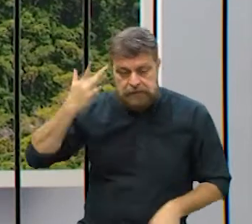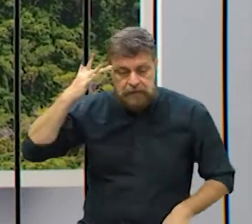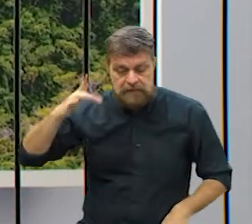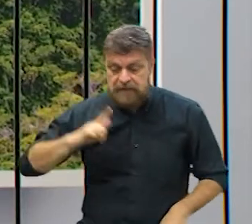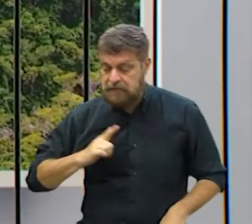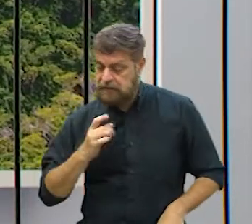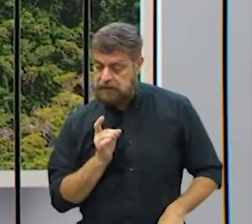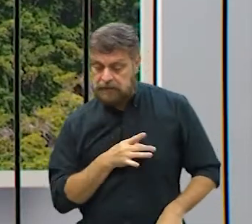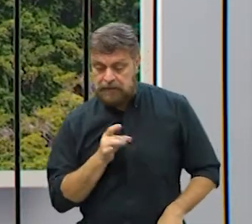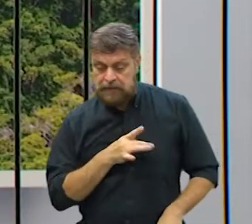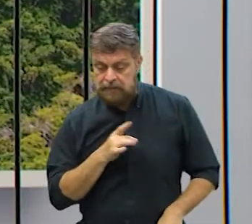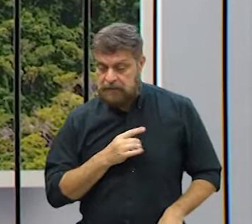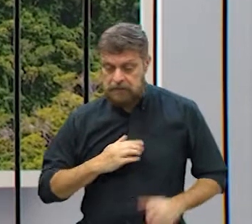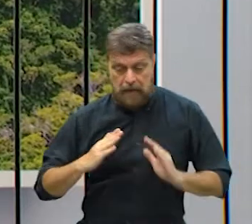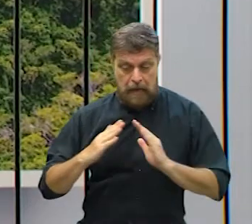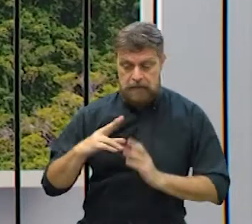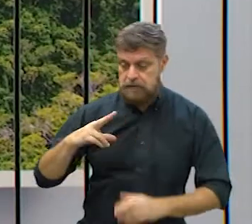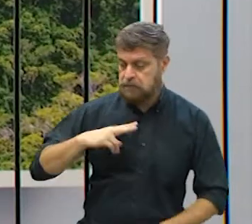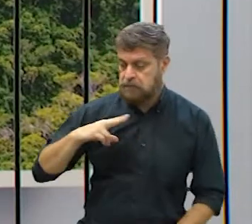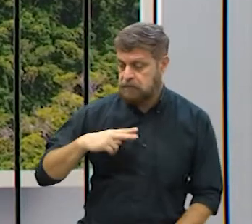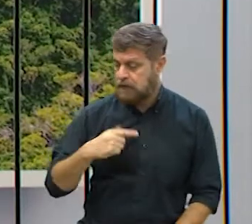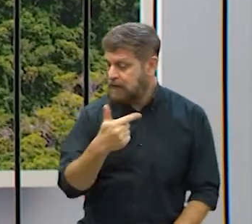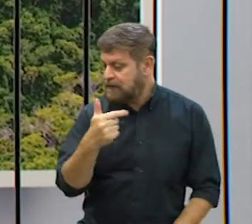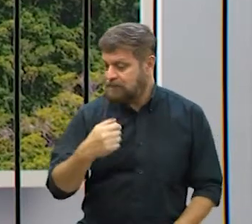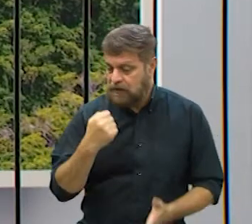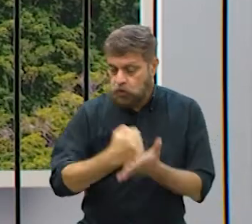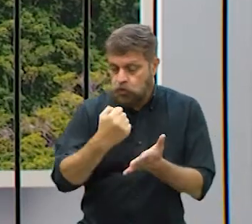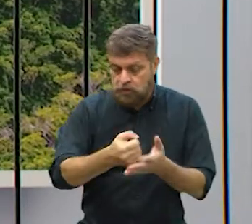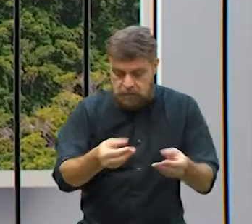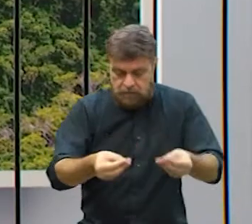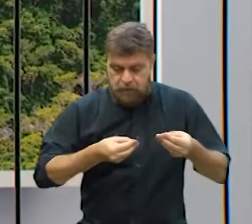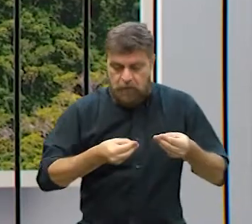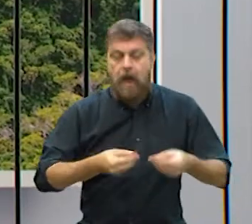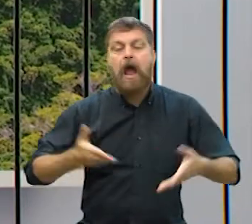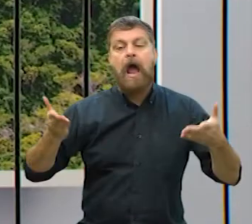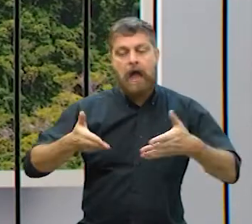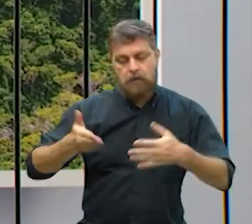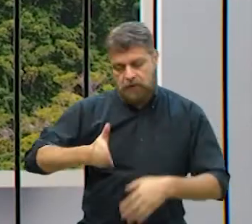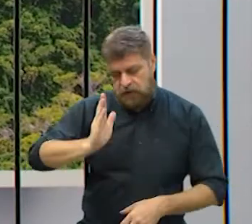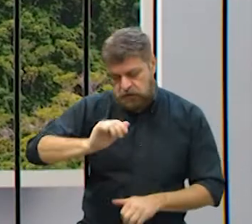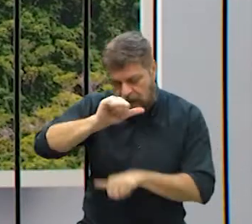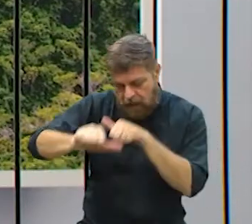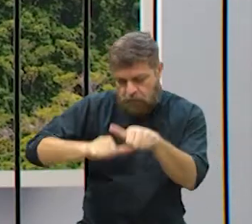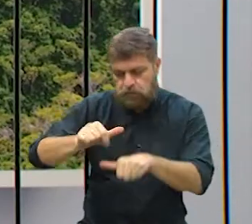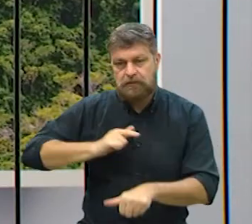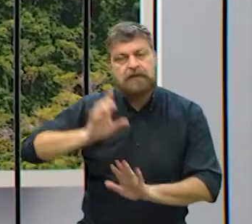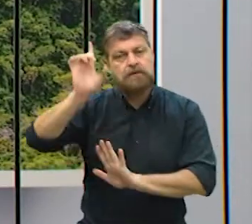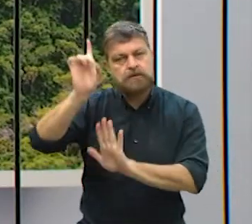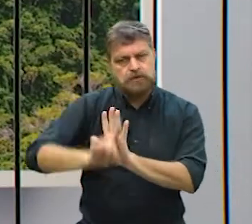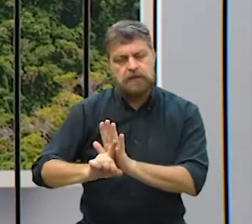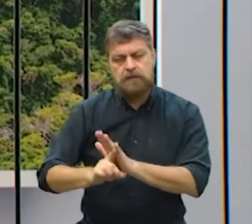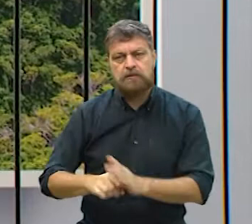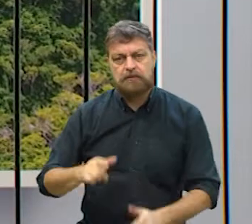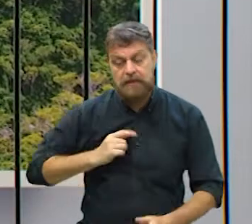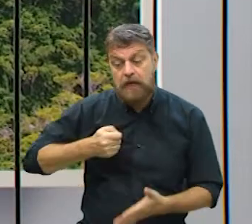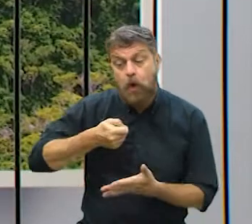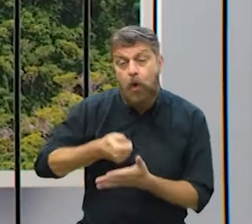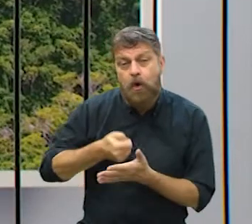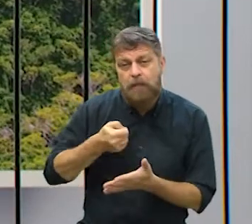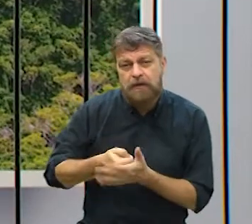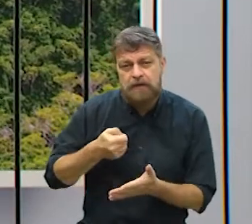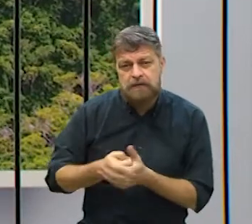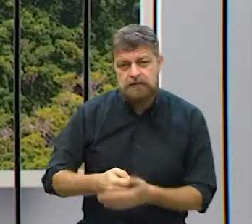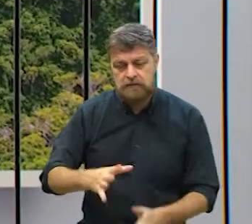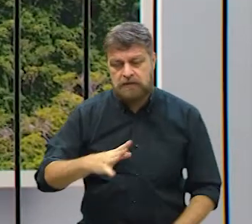coisa incerta, quer dizer, a pessoa não tem a sua escritura. Agora não, agora já tem escritura, tem os direitos e também tem